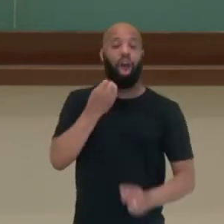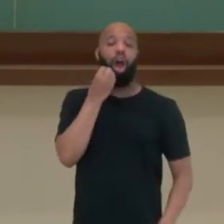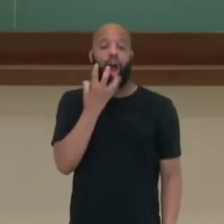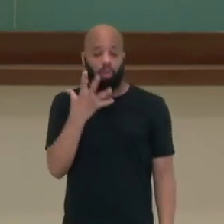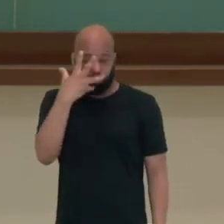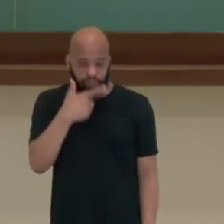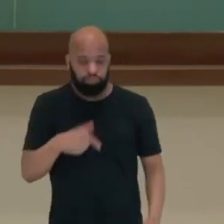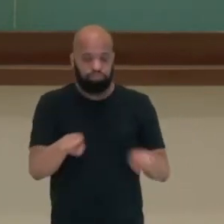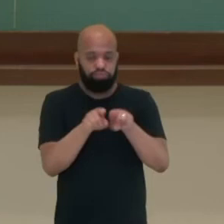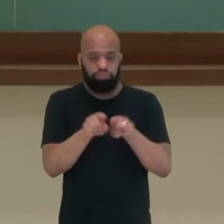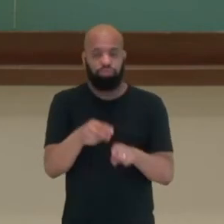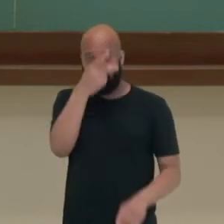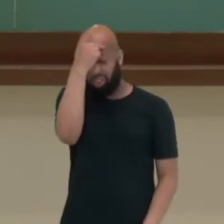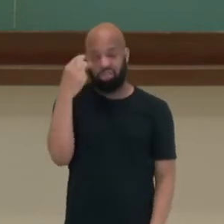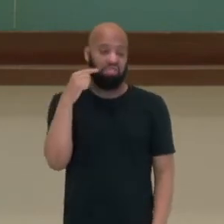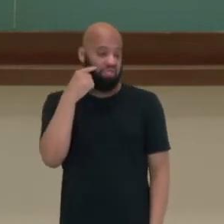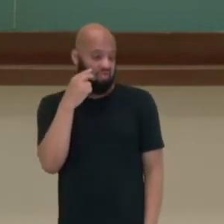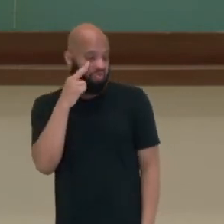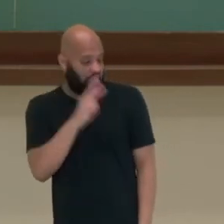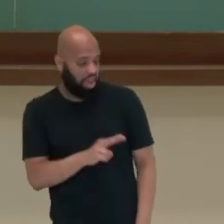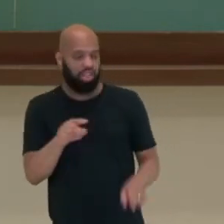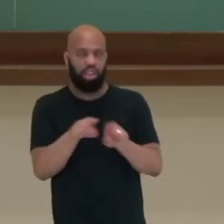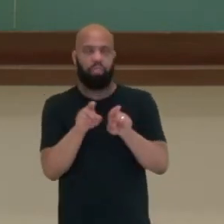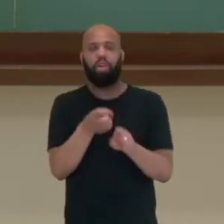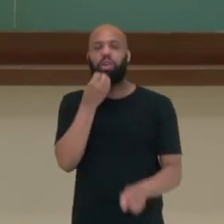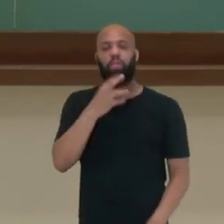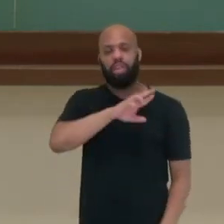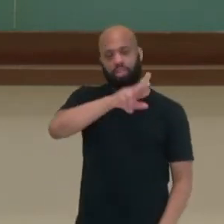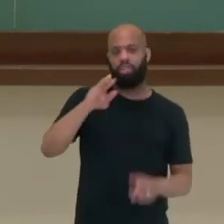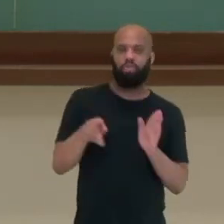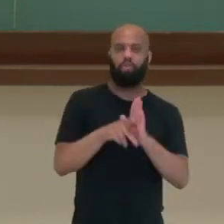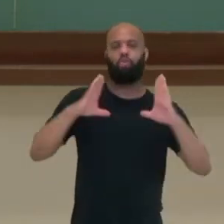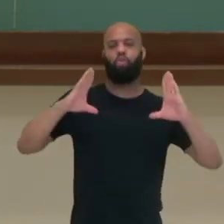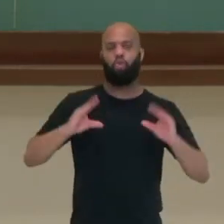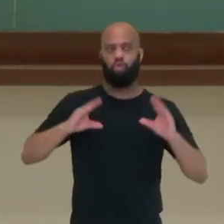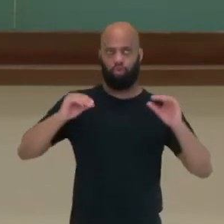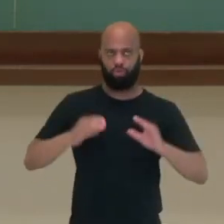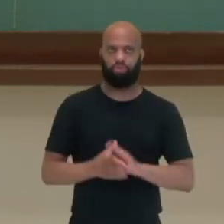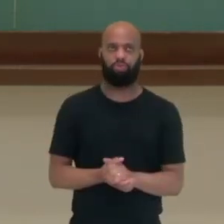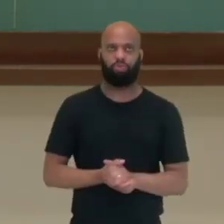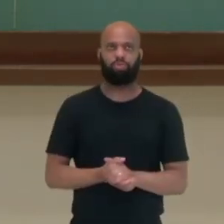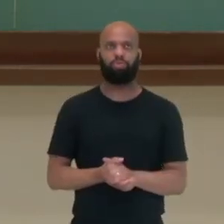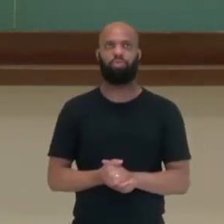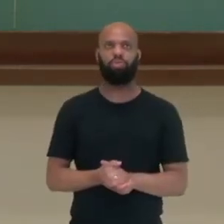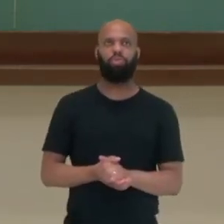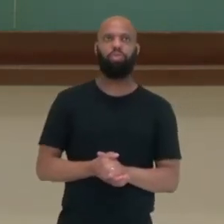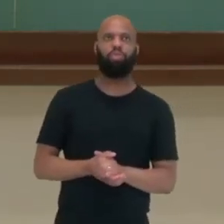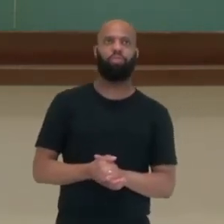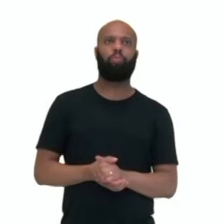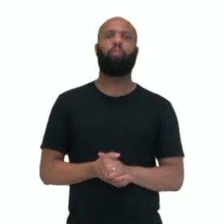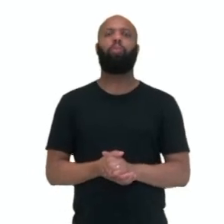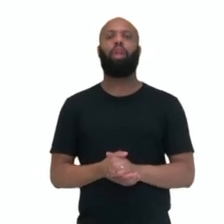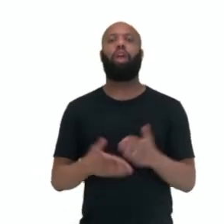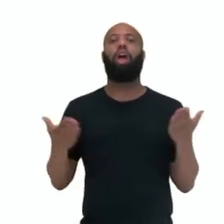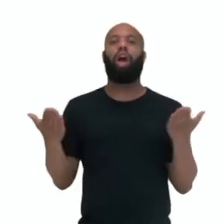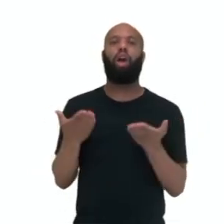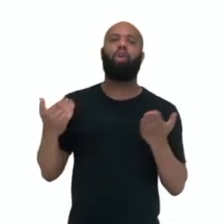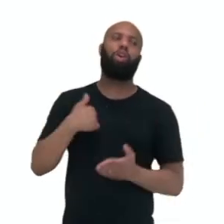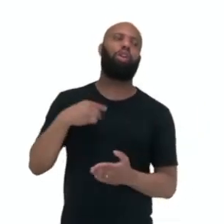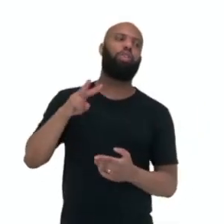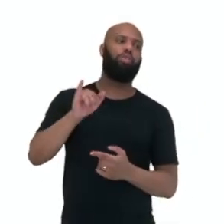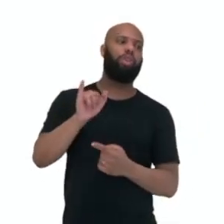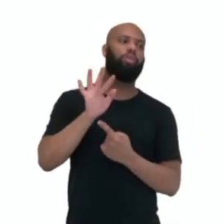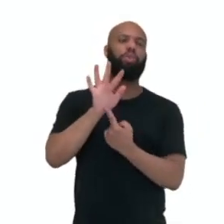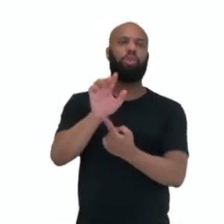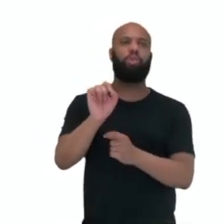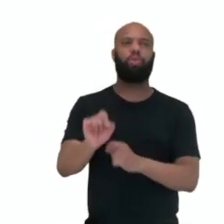e de uma maneira benéfica para o seu conforto. Eu trouxe para vocês aqui, ó, a Lina